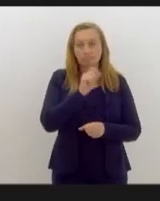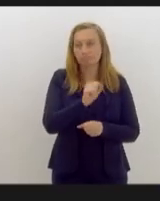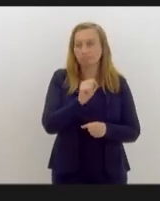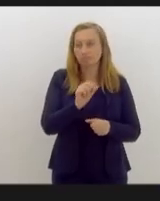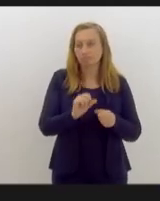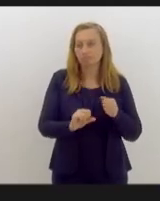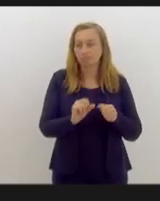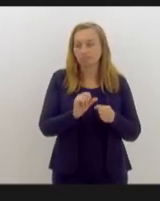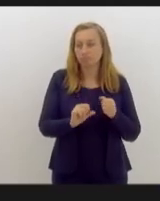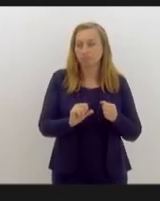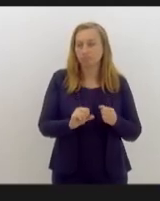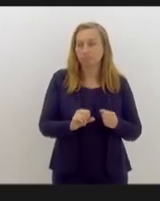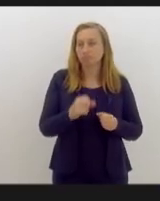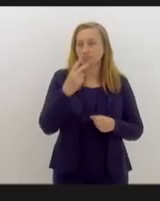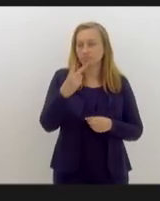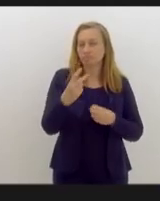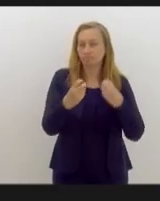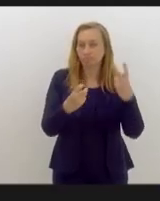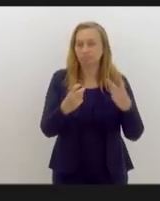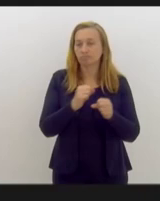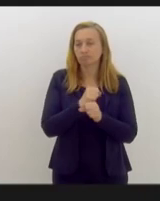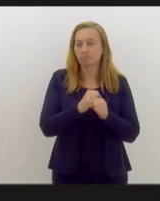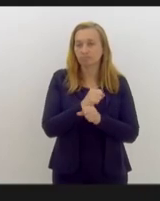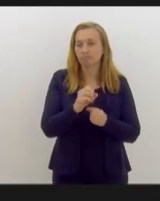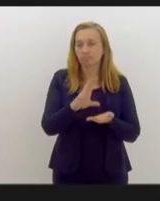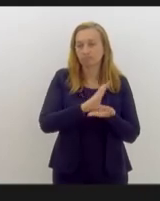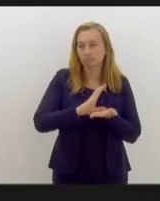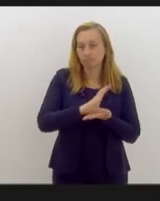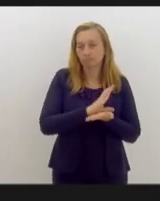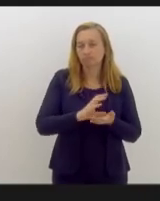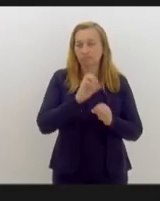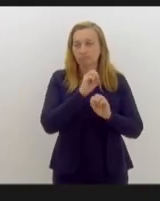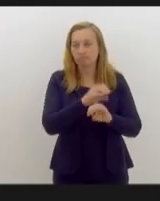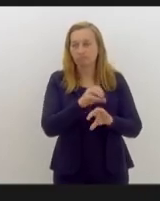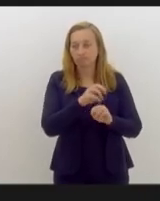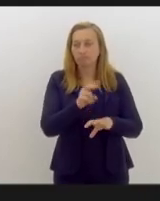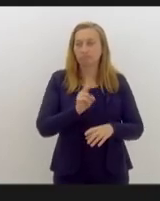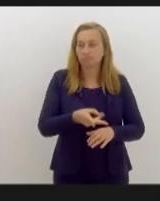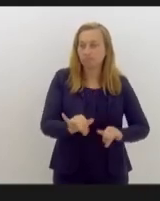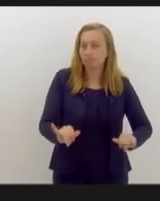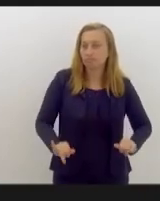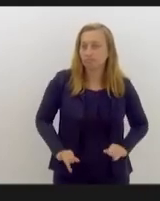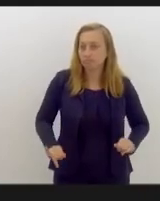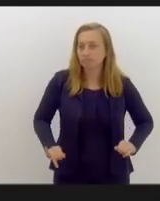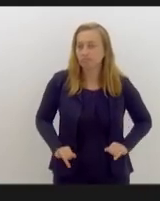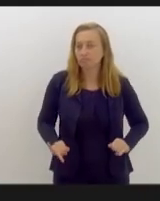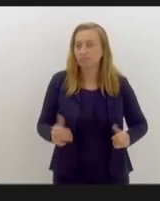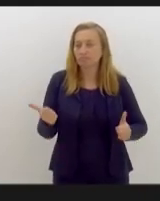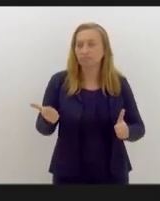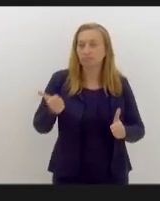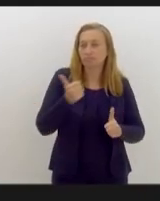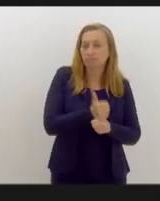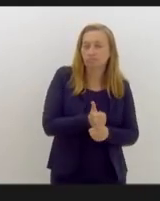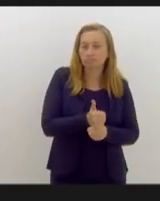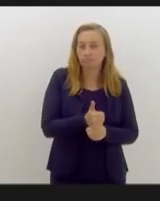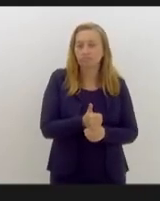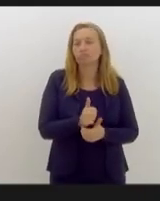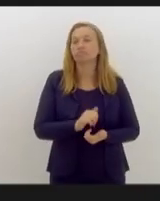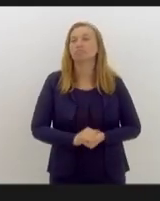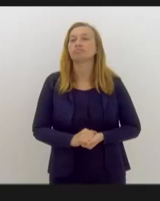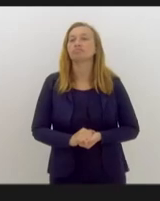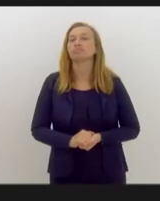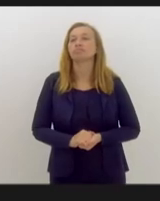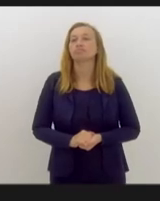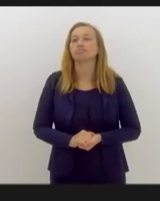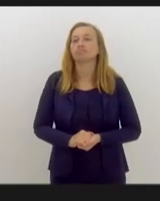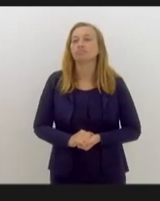realizar o COED de 2 anos, e o Conselho Estadual de Educação sempre sofre com essa subrepresentação, né, ou seja,